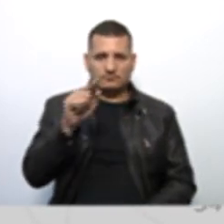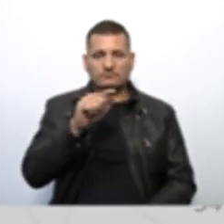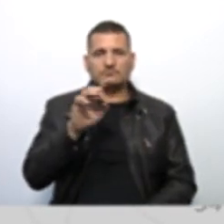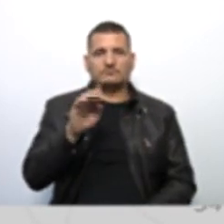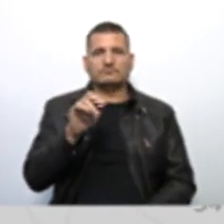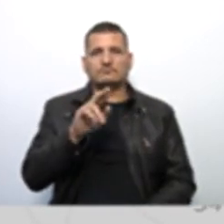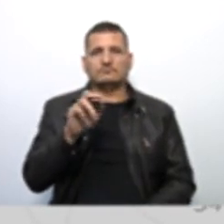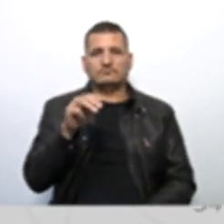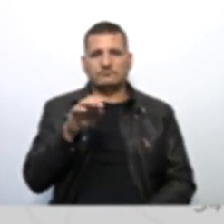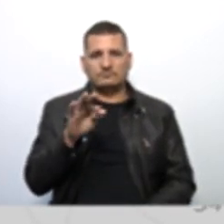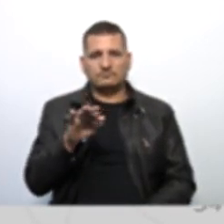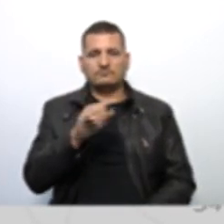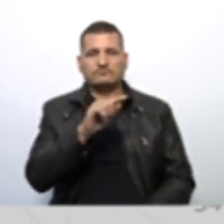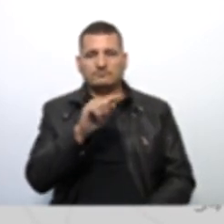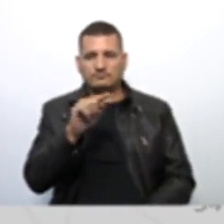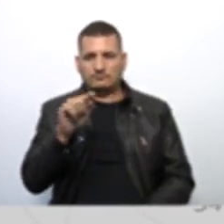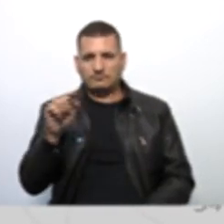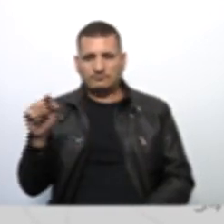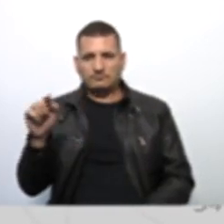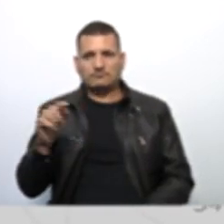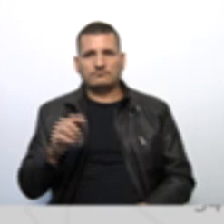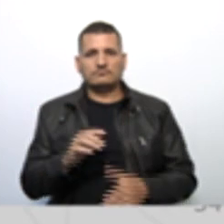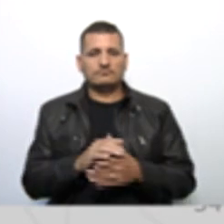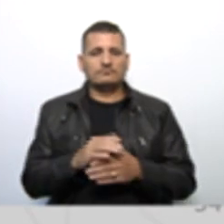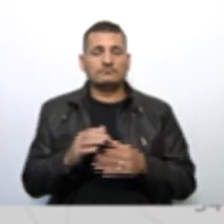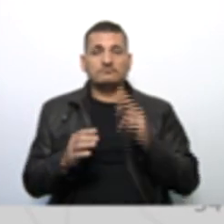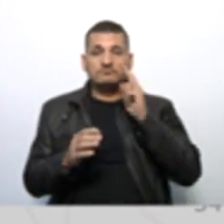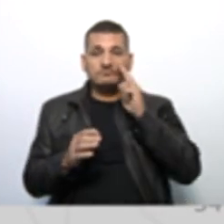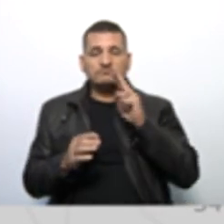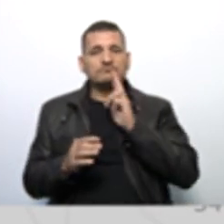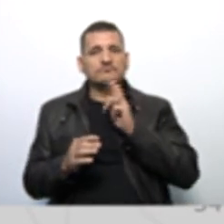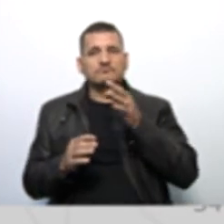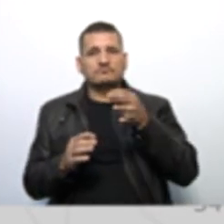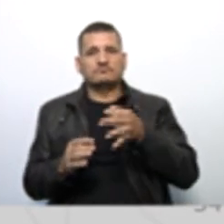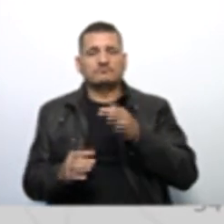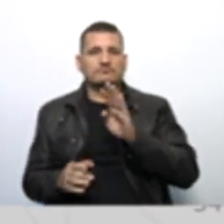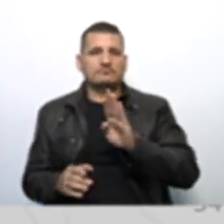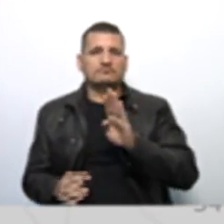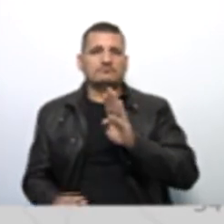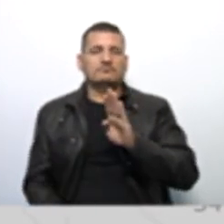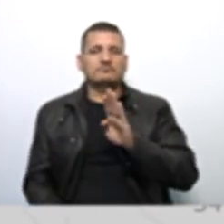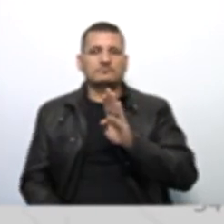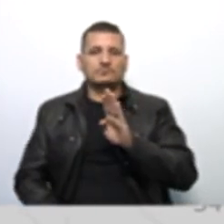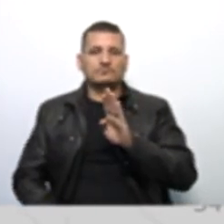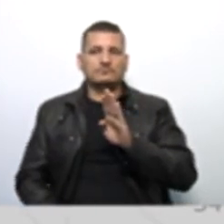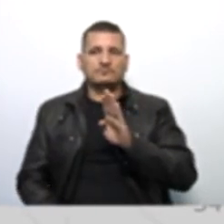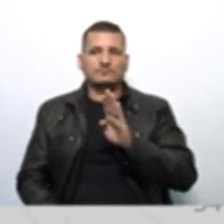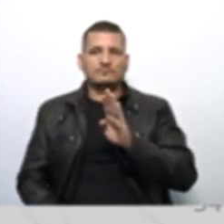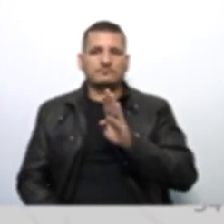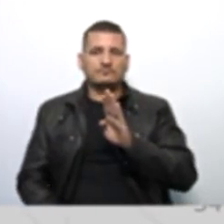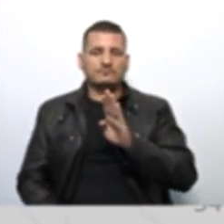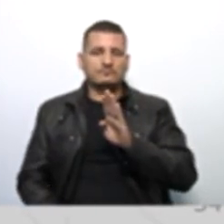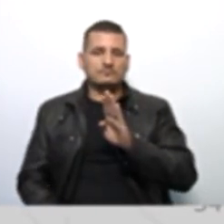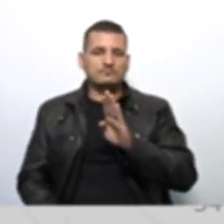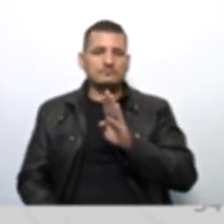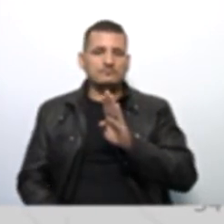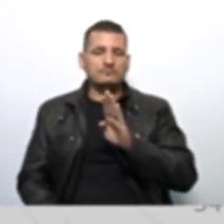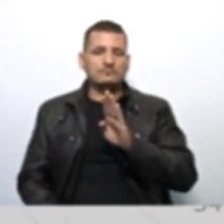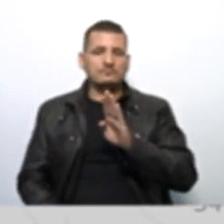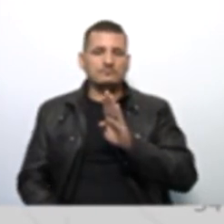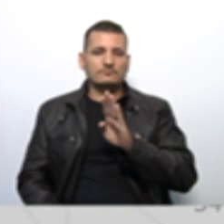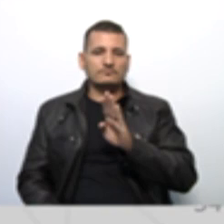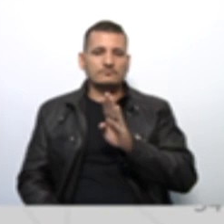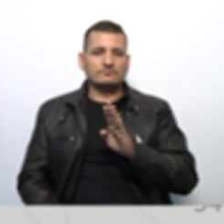ó. Resposta correta, letra B de bola, barramento. Certo, pessoal? Viu aí como é